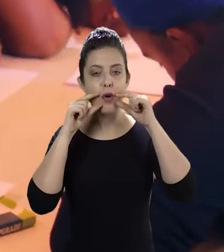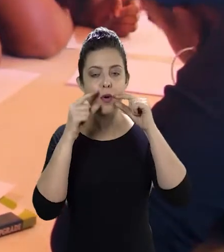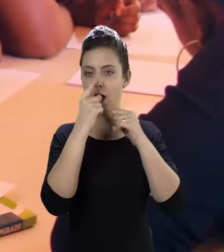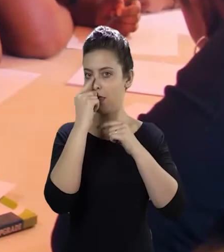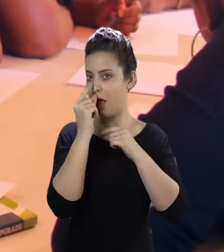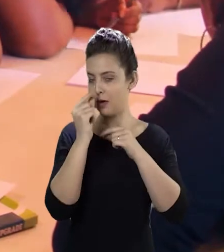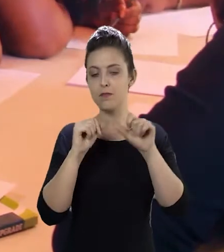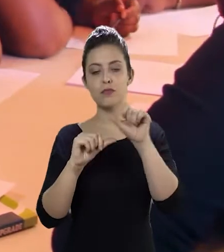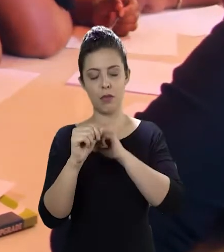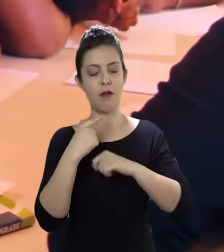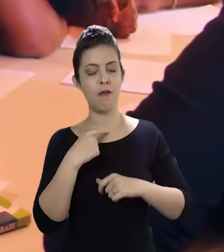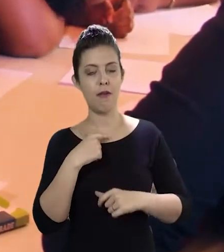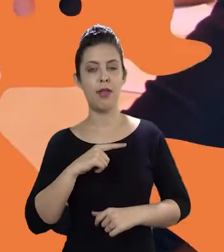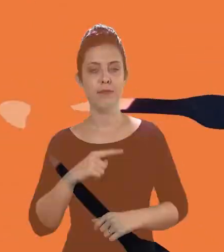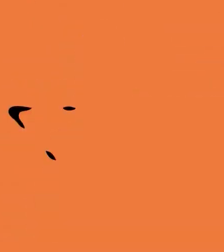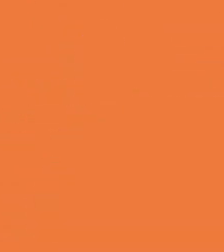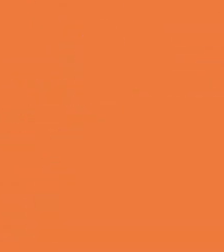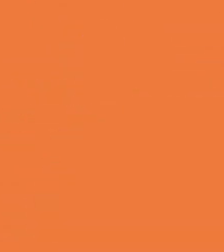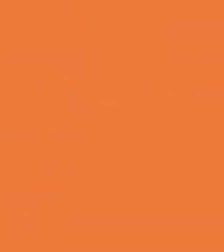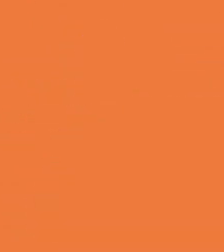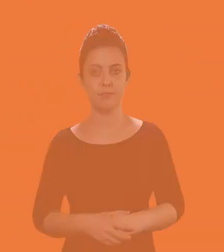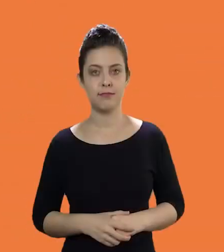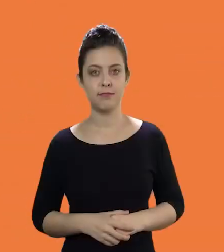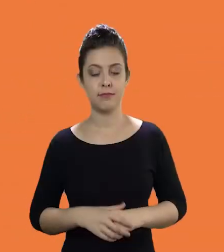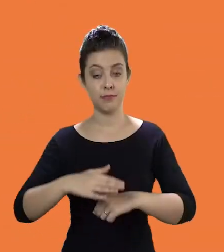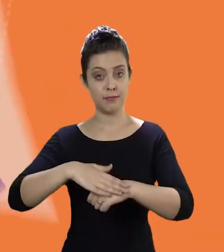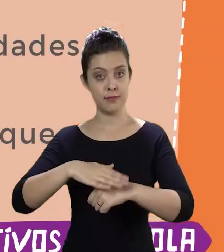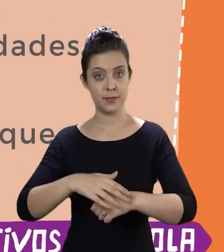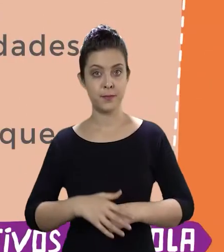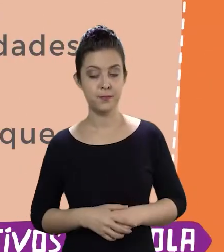do desenho de sua boca, do seu nariz.